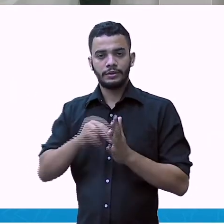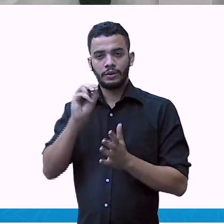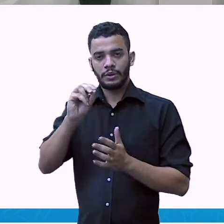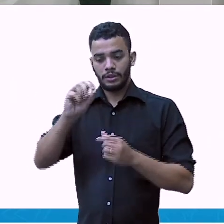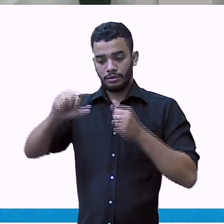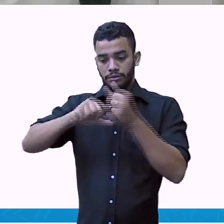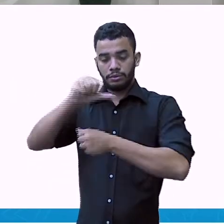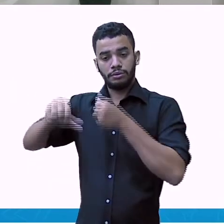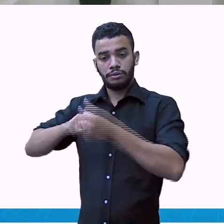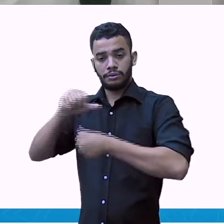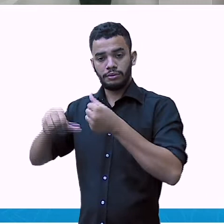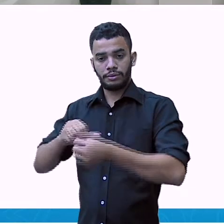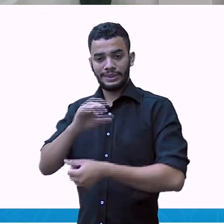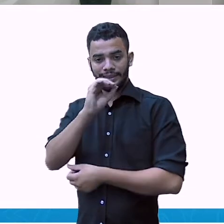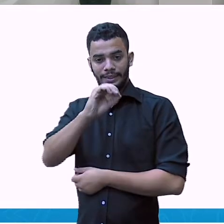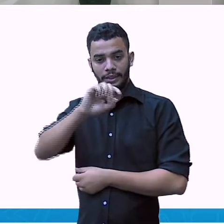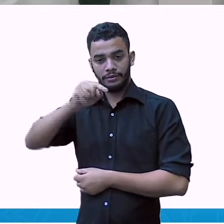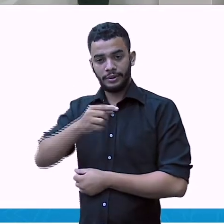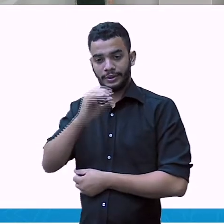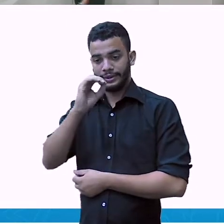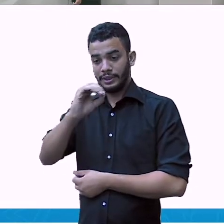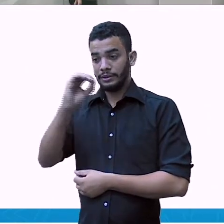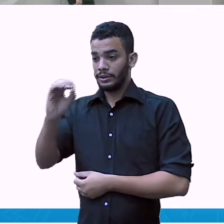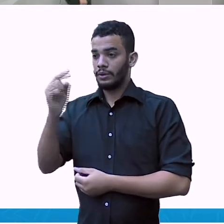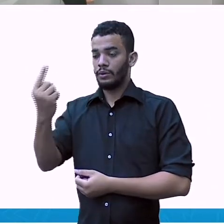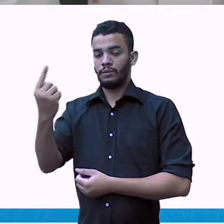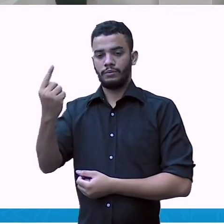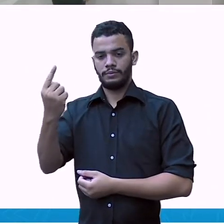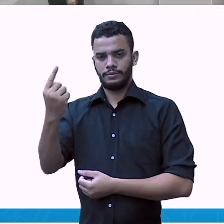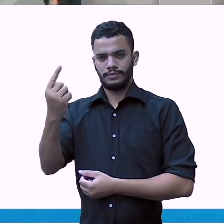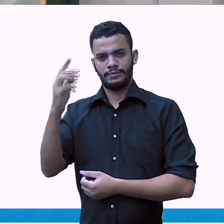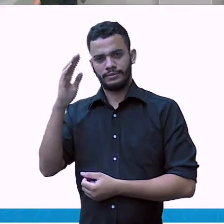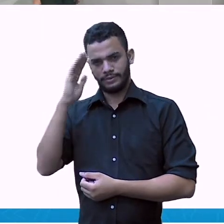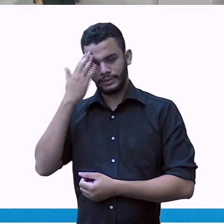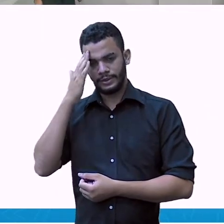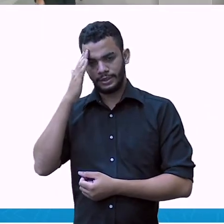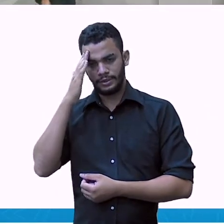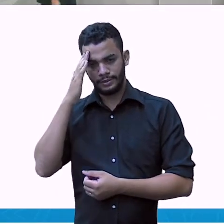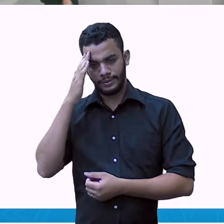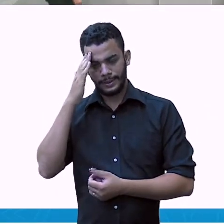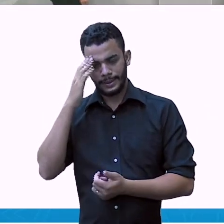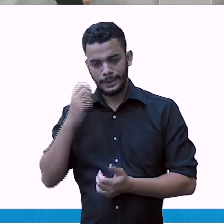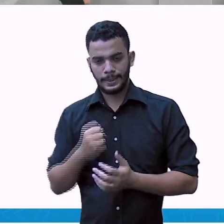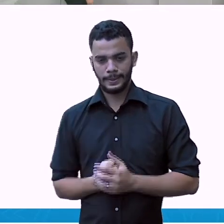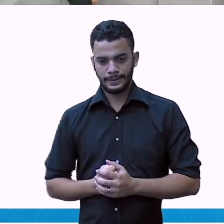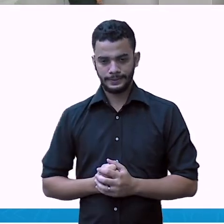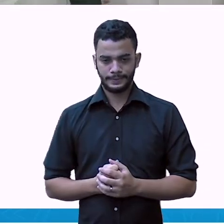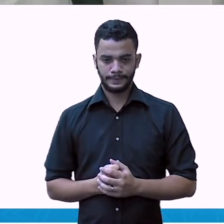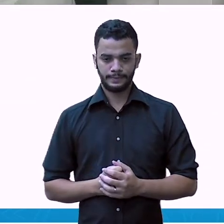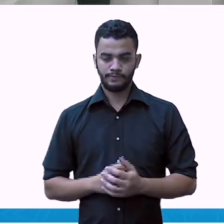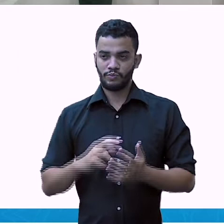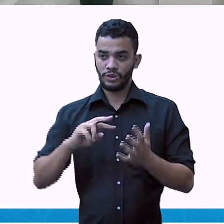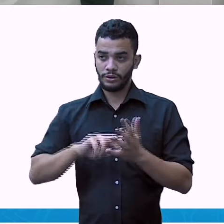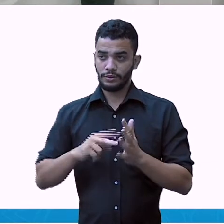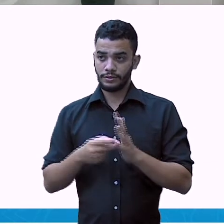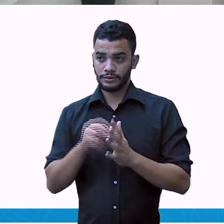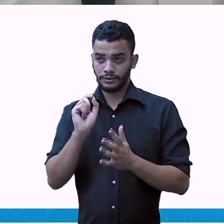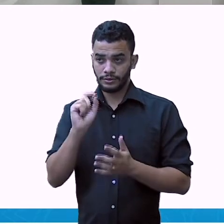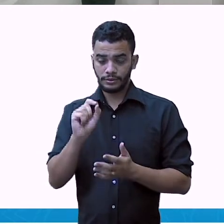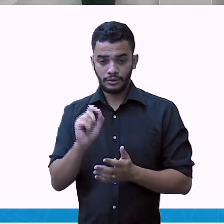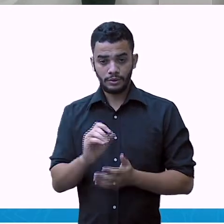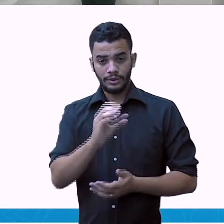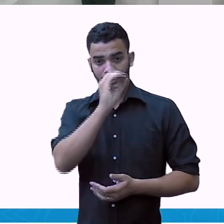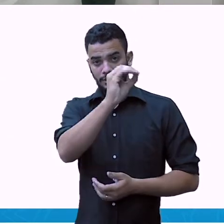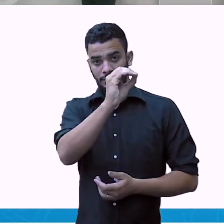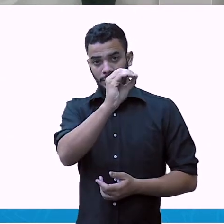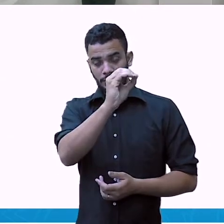vírgula tem que ter 1, 2, 3. Então, eu tenho que ocupar a posição dos milésimos.